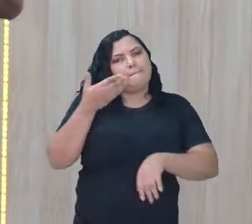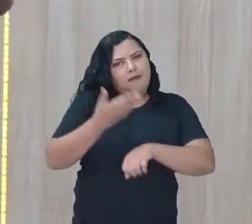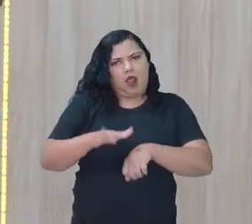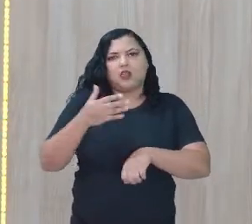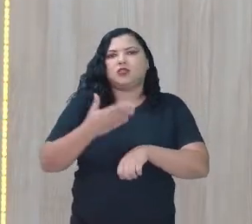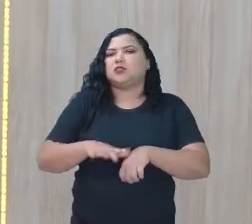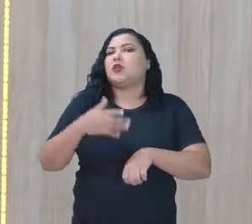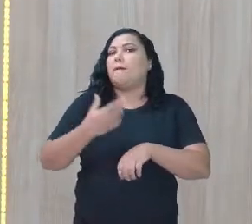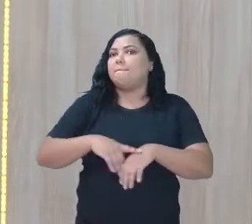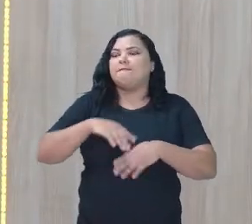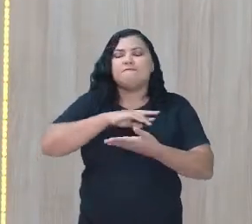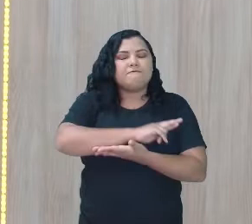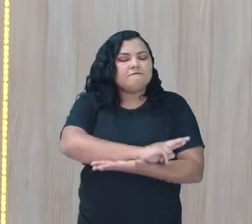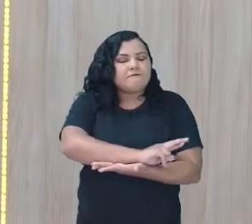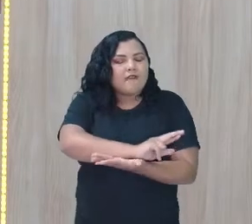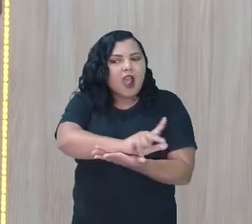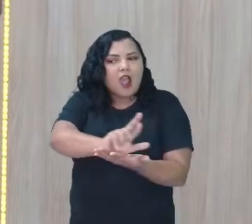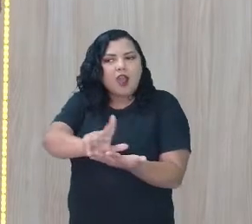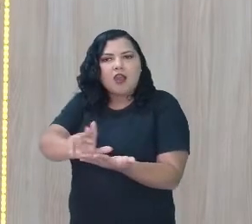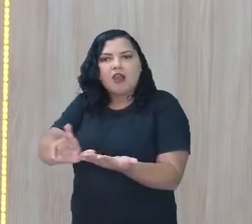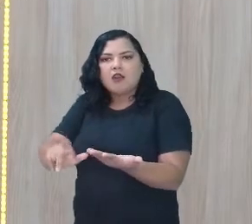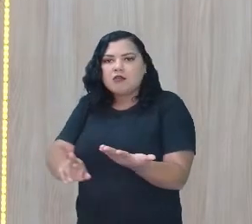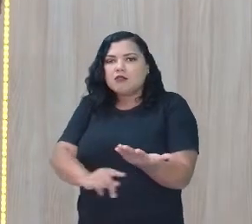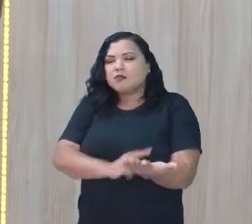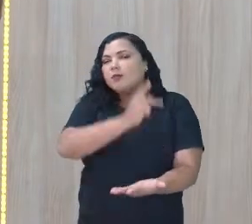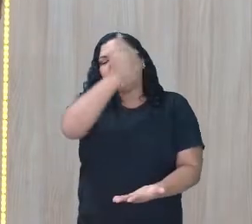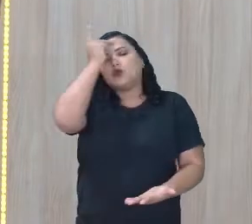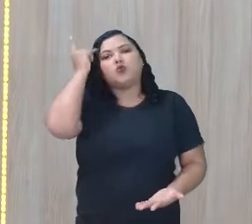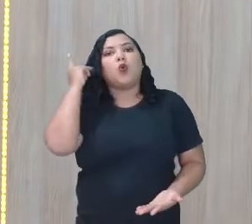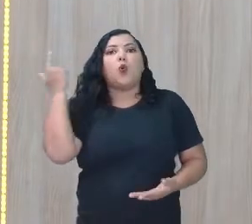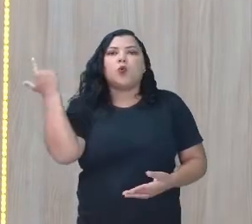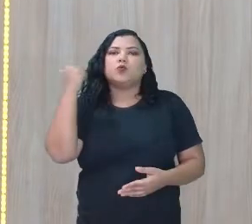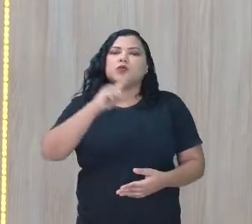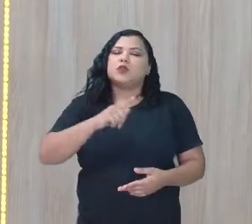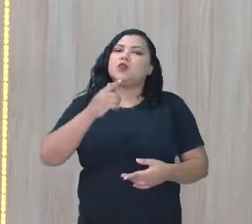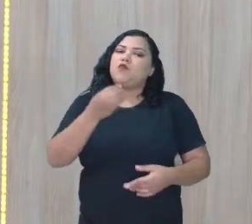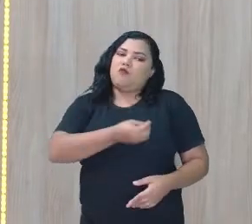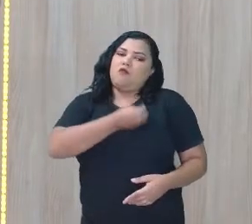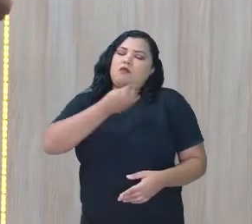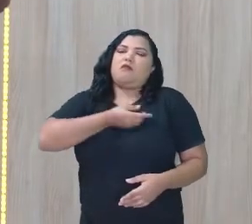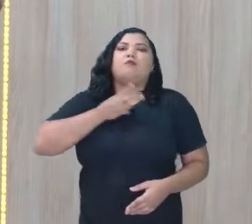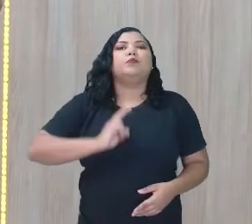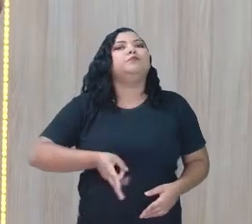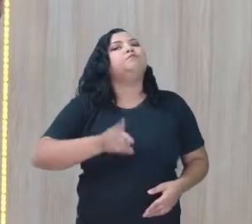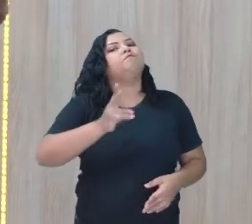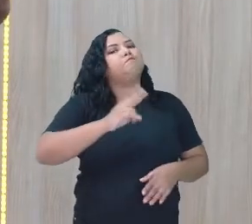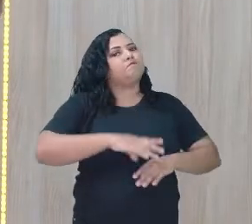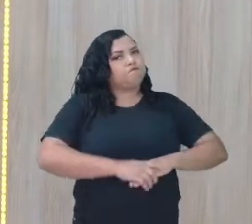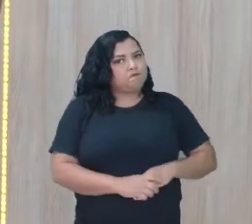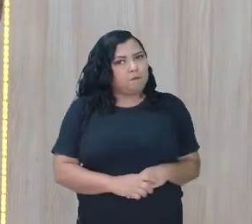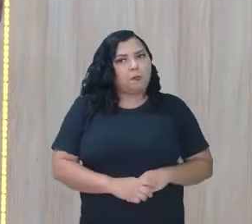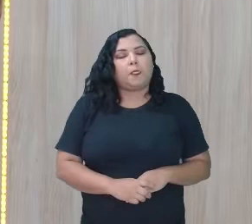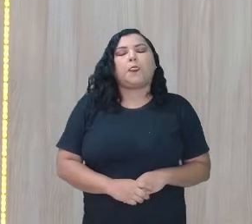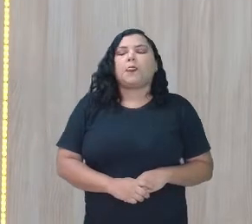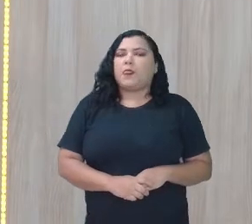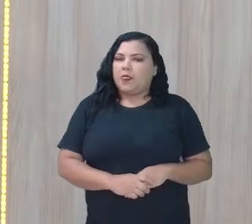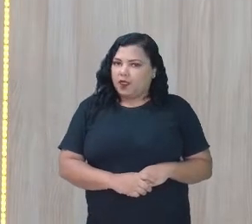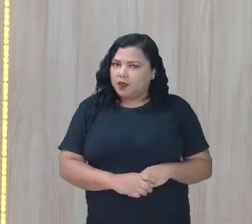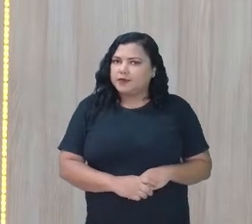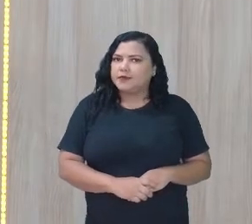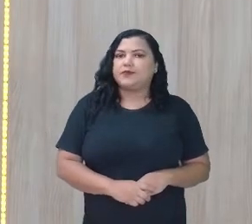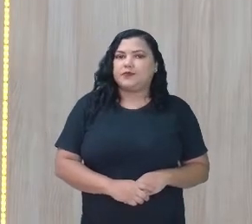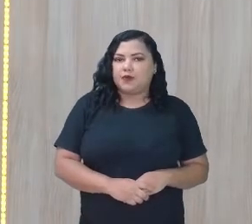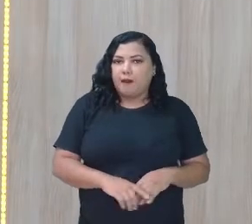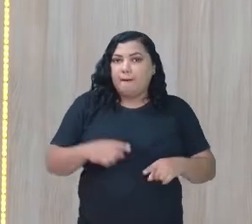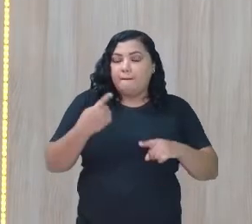isolamento ela salvou grande parte, né, da população Europa, né, de continuar morrendo, né, em meio